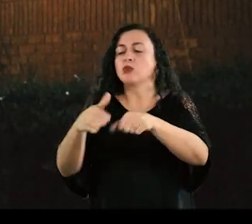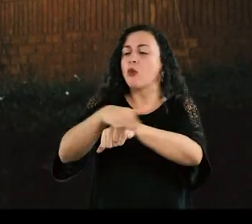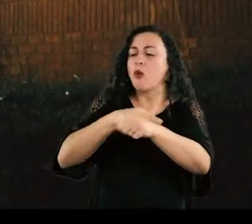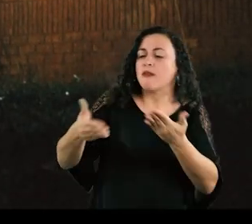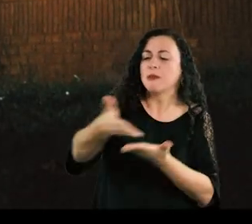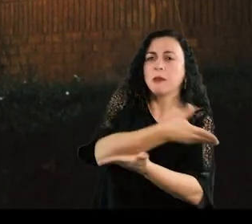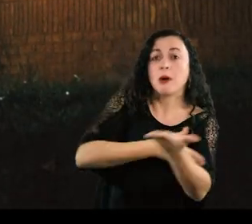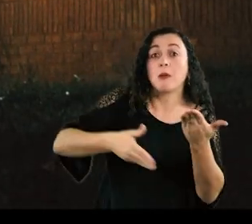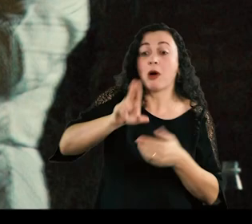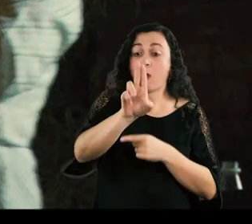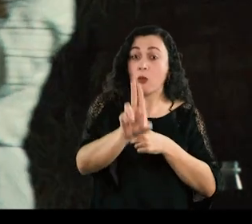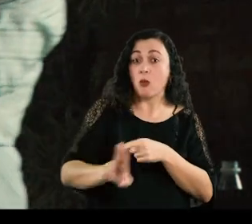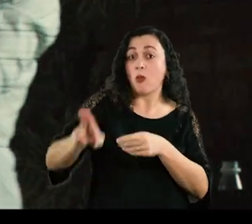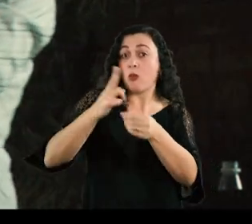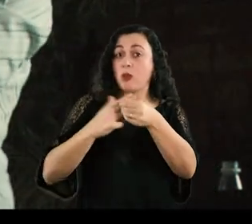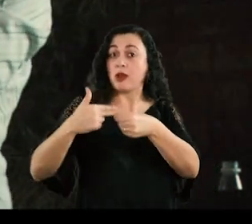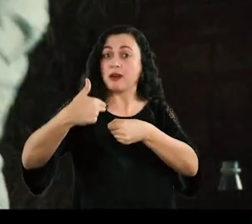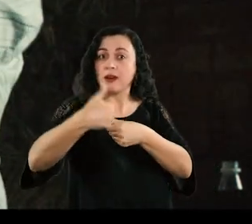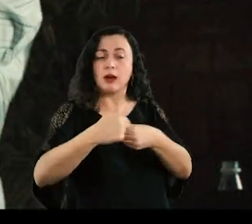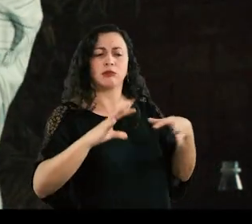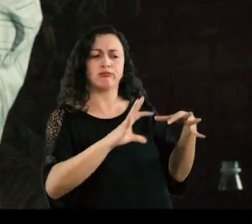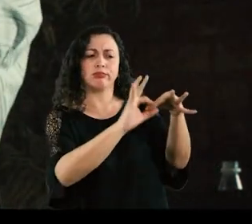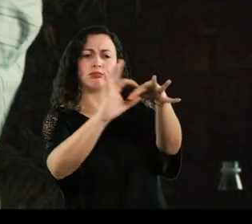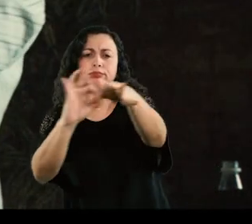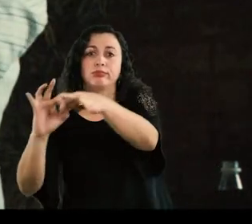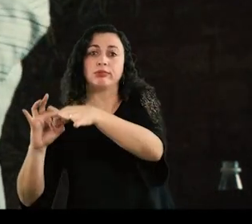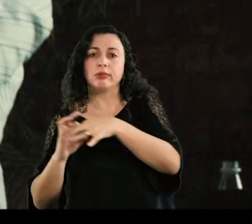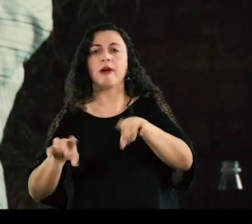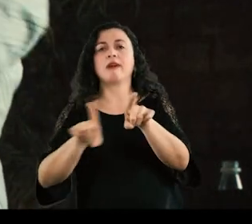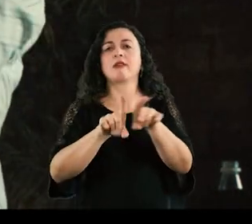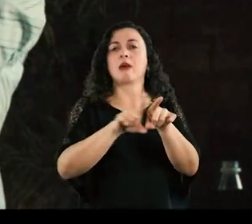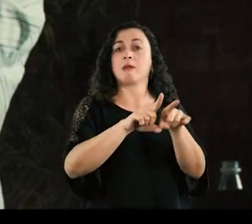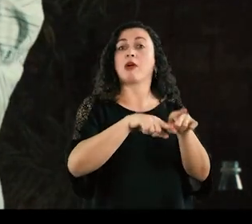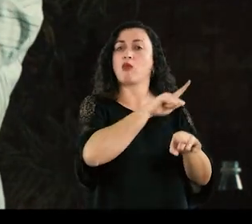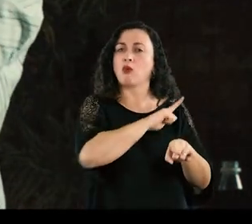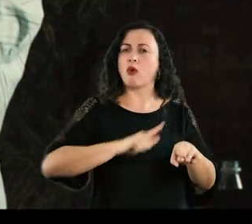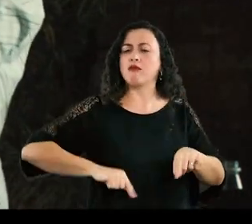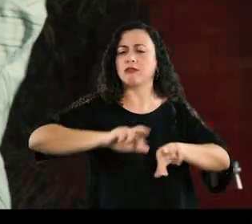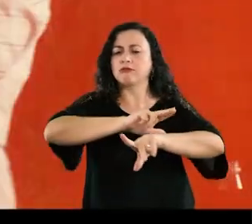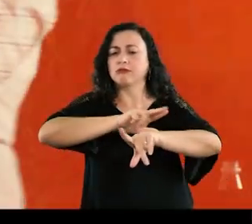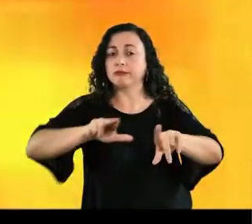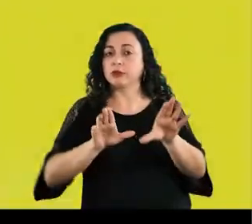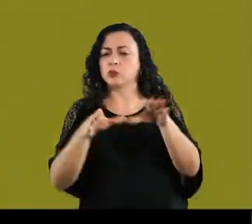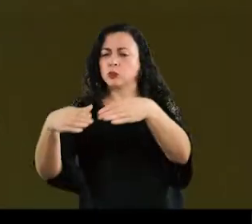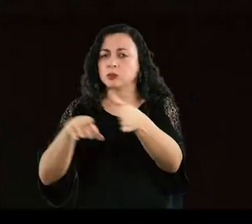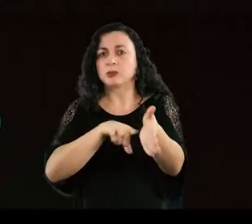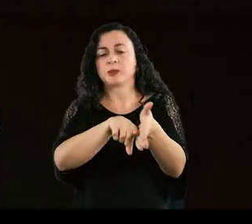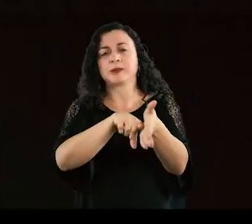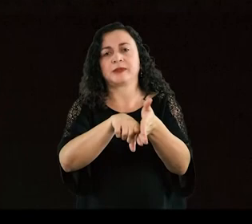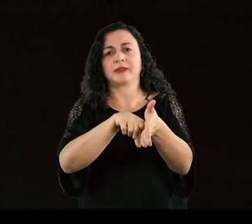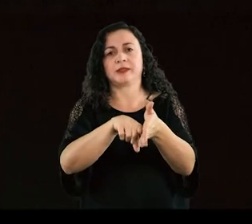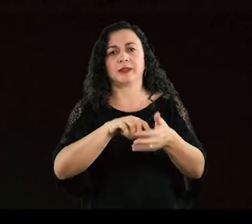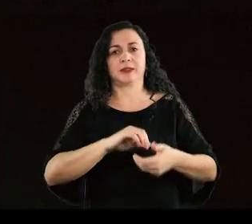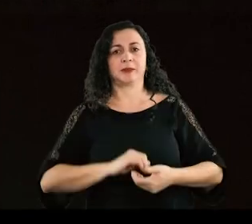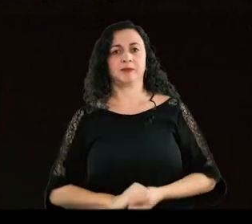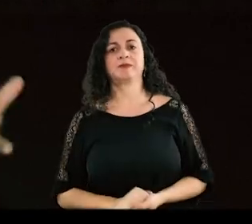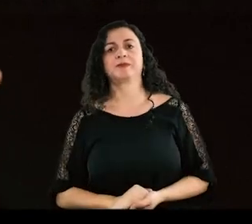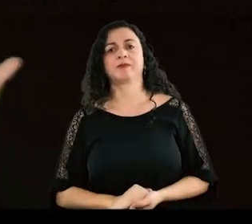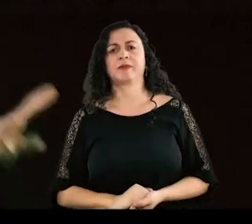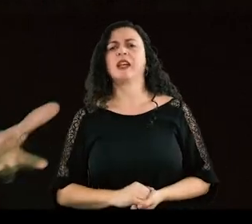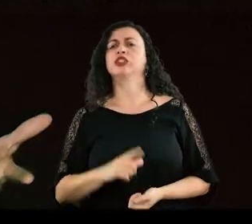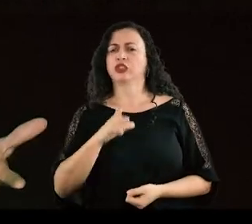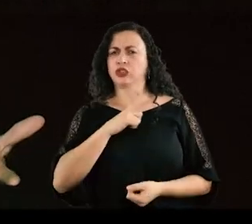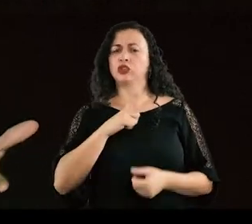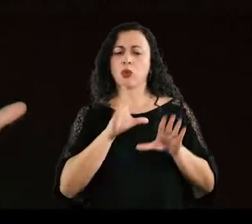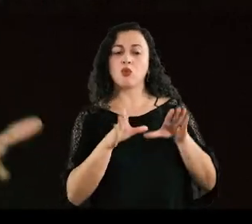conversa entre a Unicamp, outras universidades e órgãos do governo e de pesquisa. A gente tem bastante inserção nesses